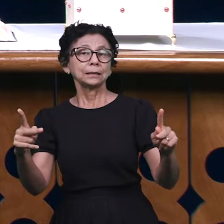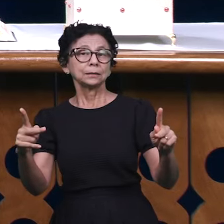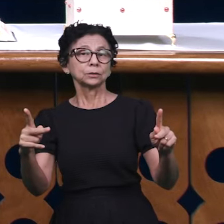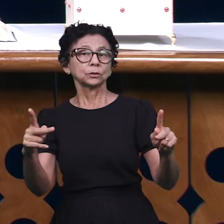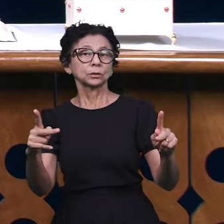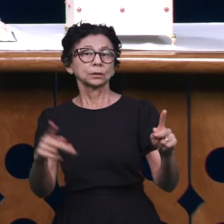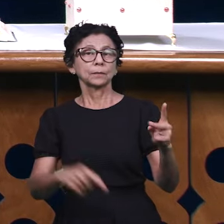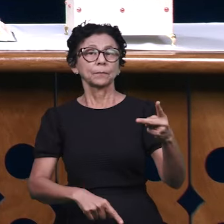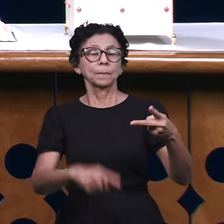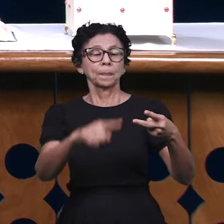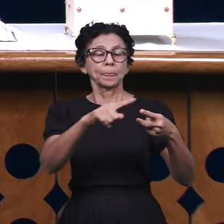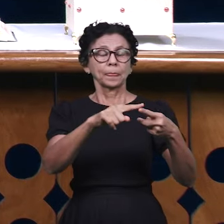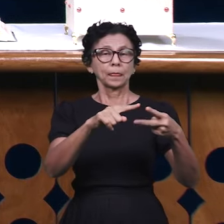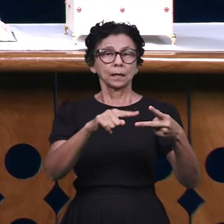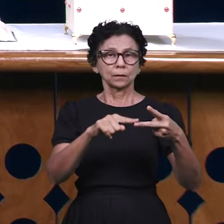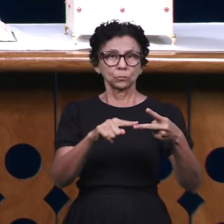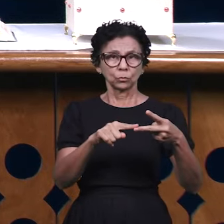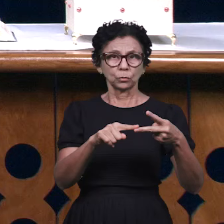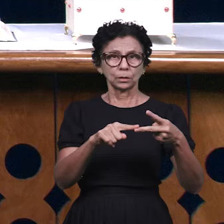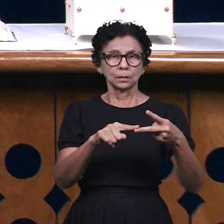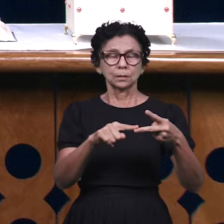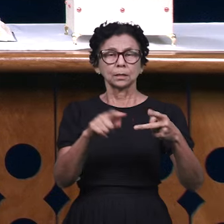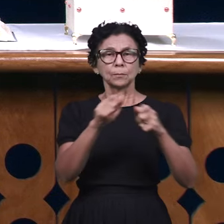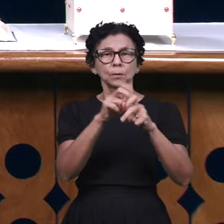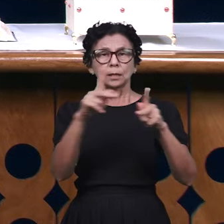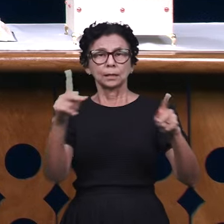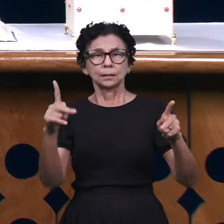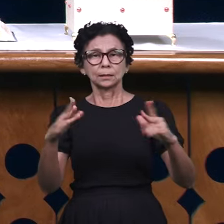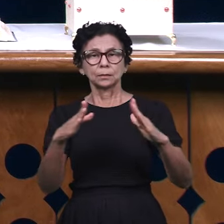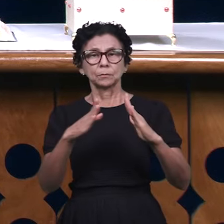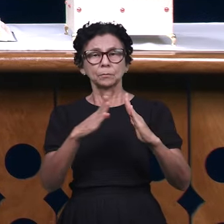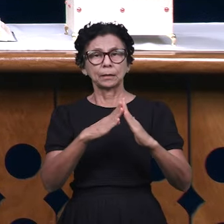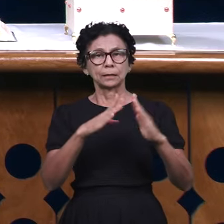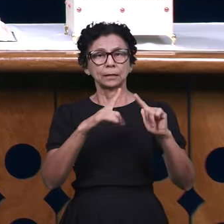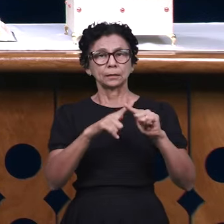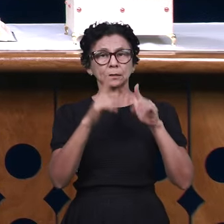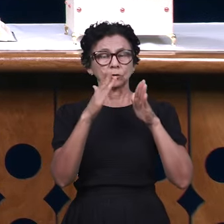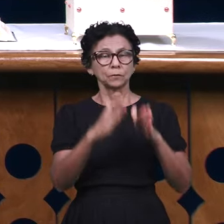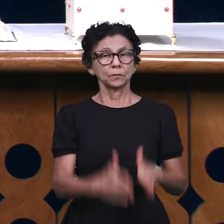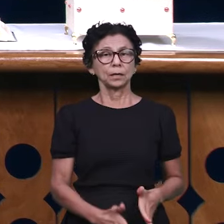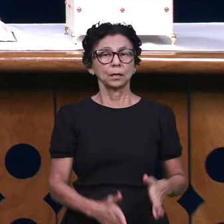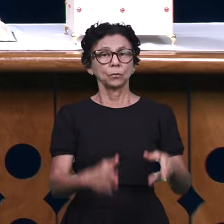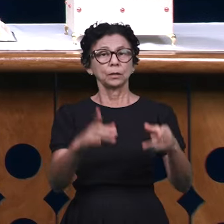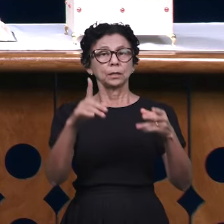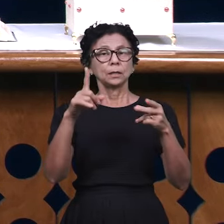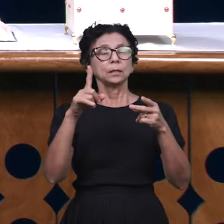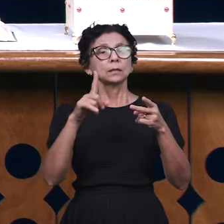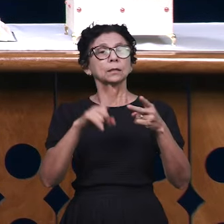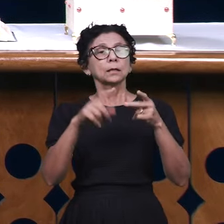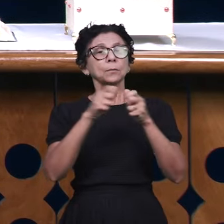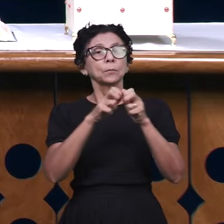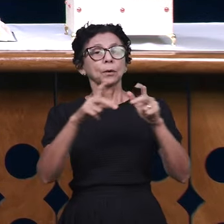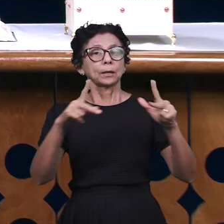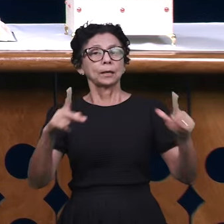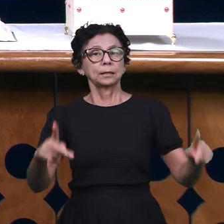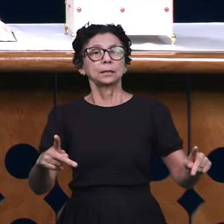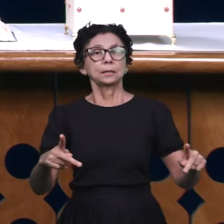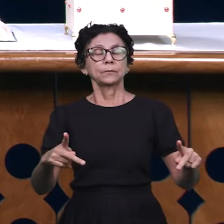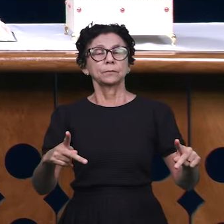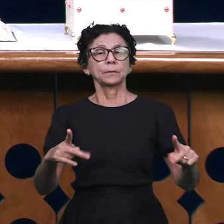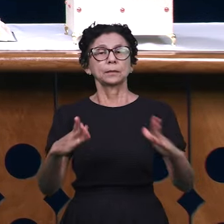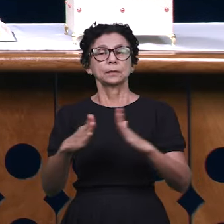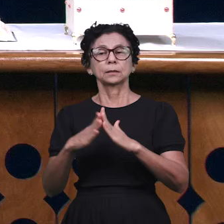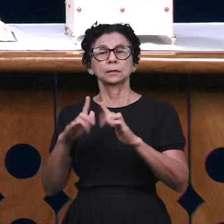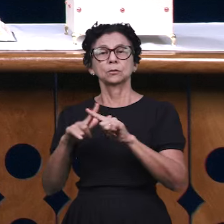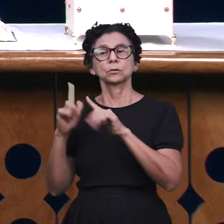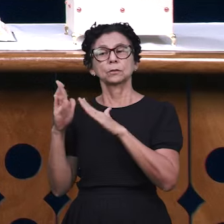para Israel. Então, em certos momentos, o Senhor fala para os